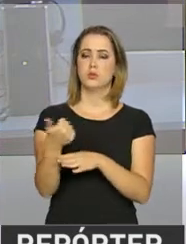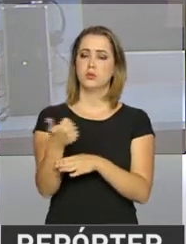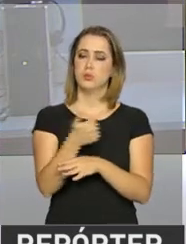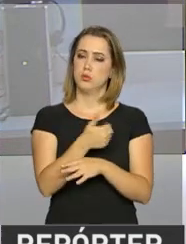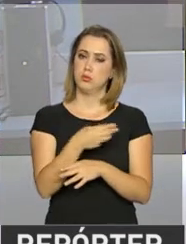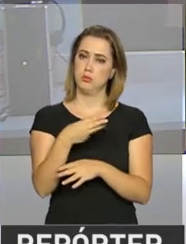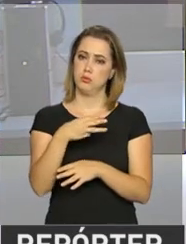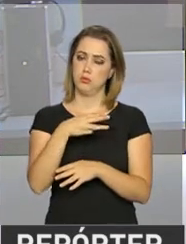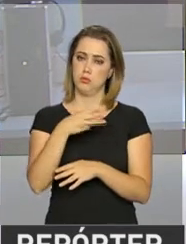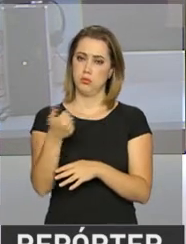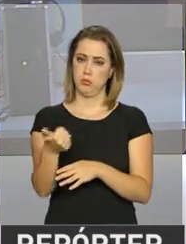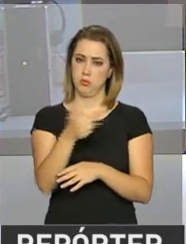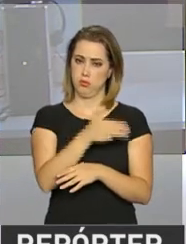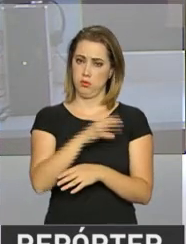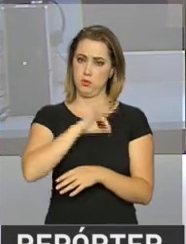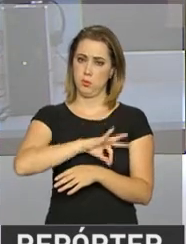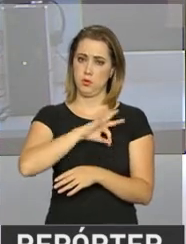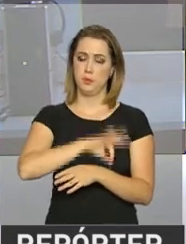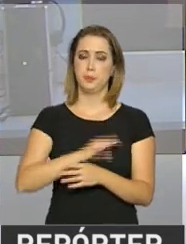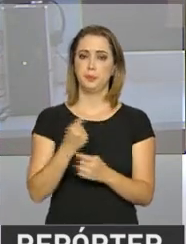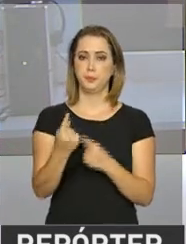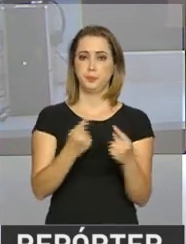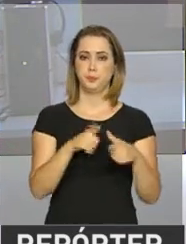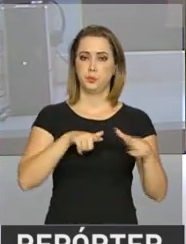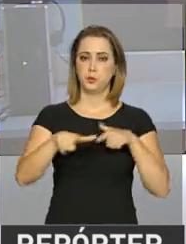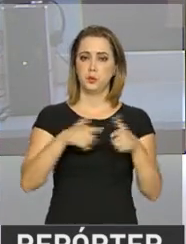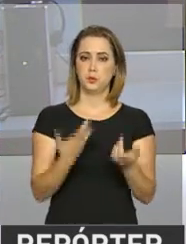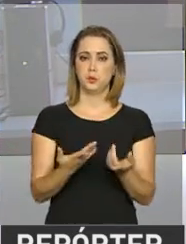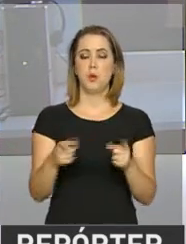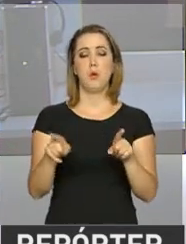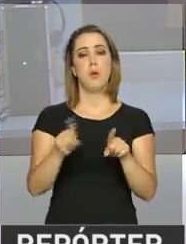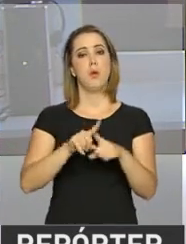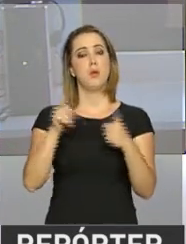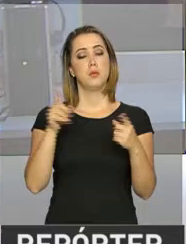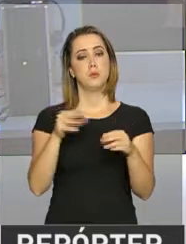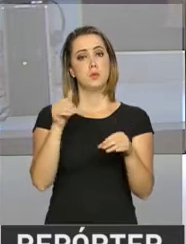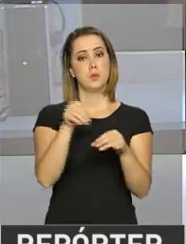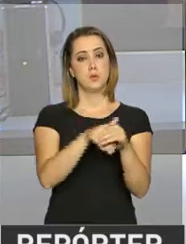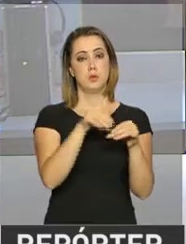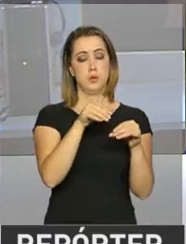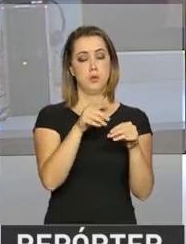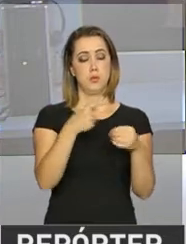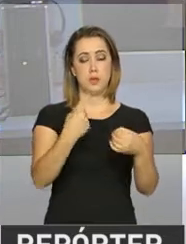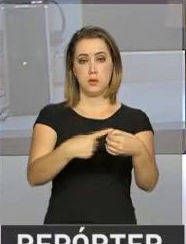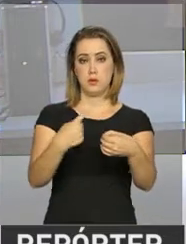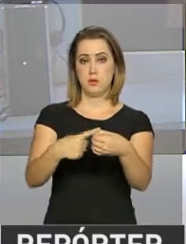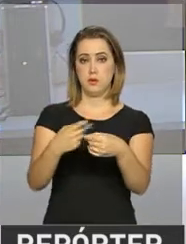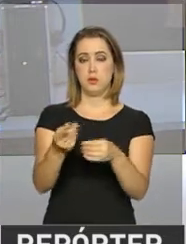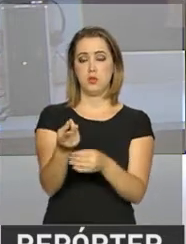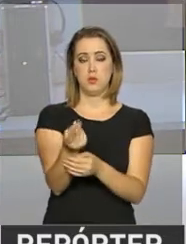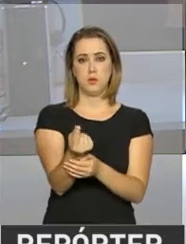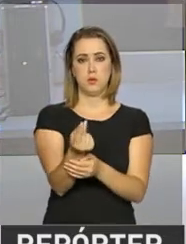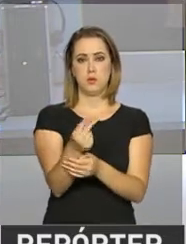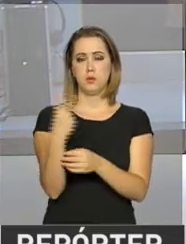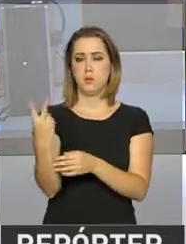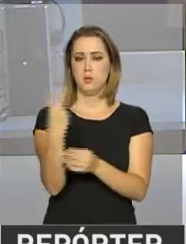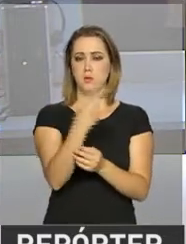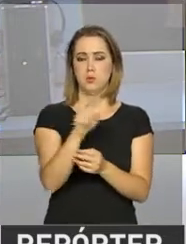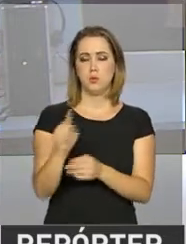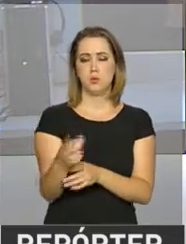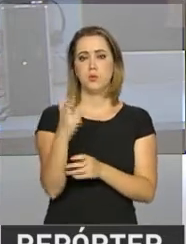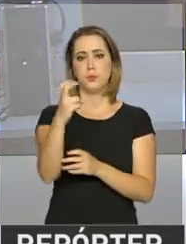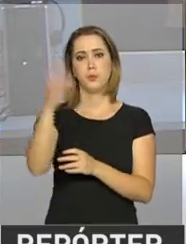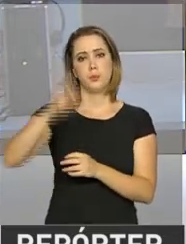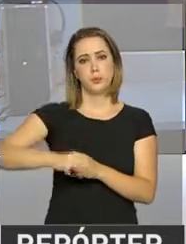salário dos servidores já os municípios vão receber 22 e meio por cento em 1º de janeiro de 2017